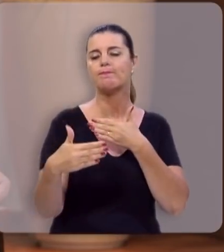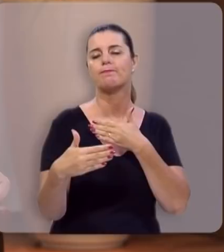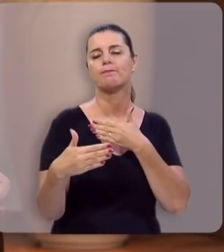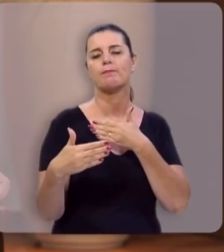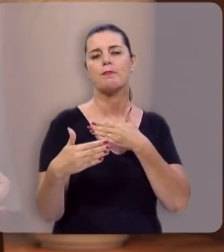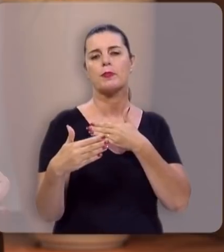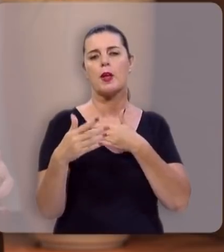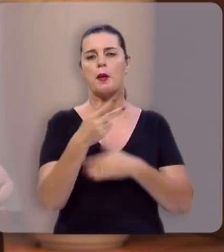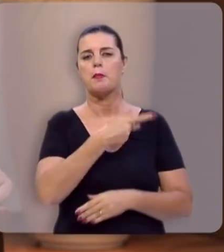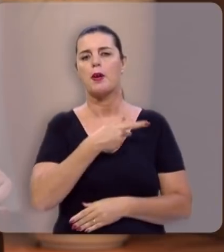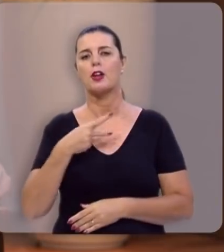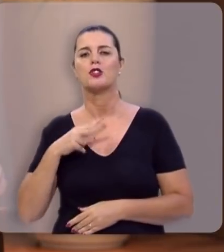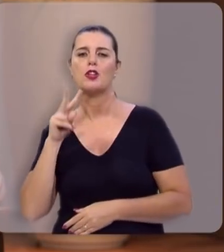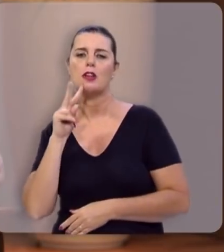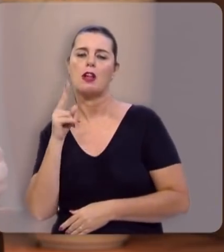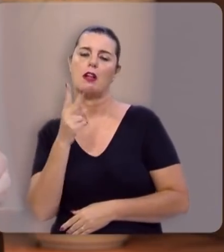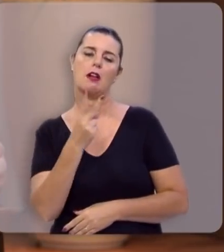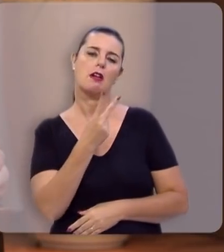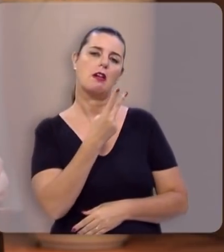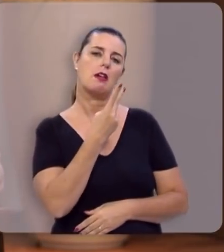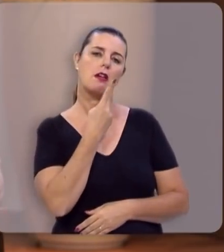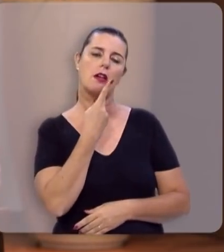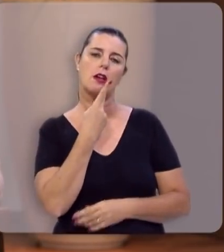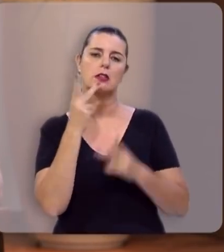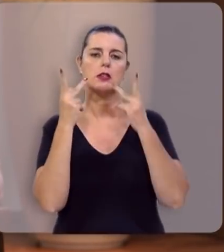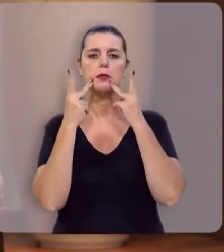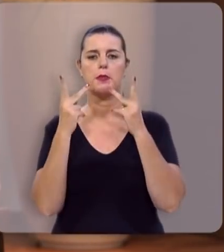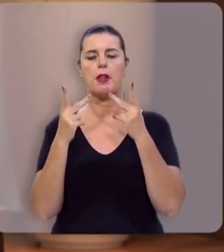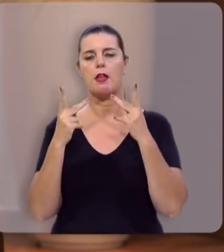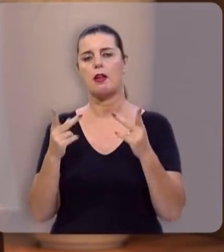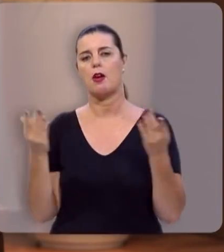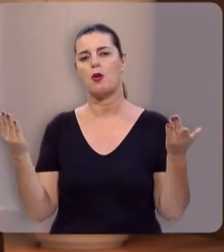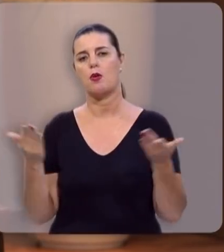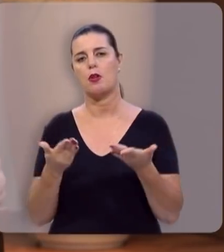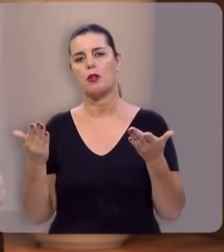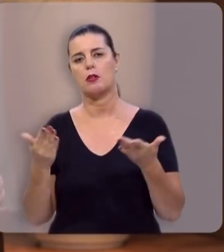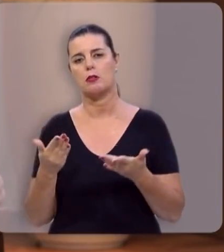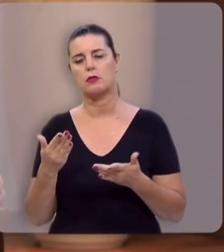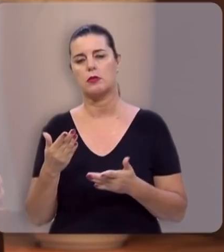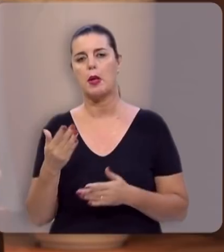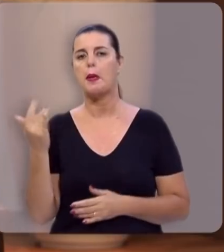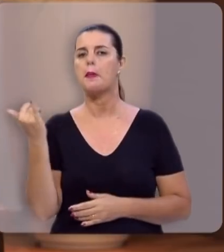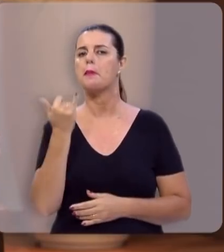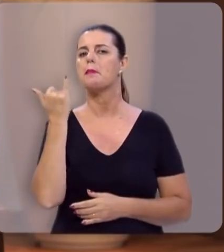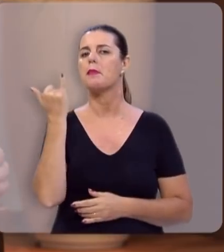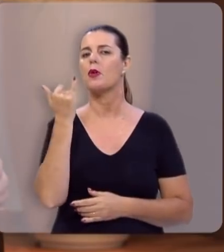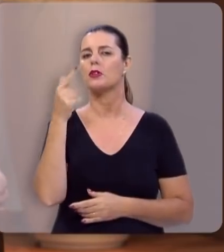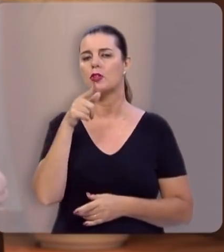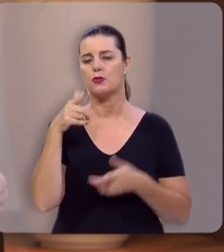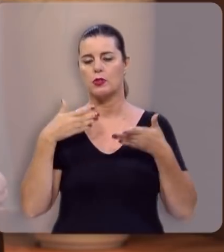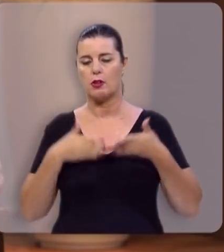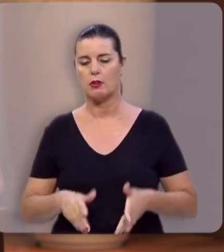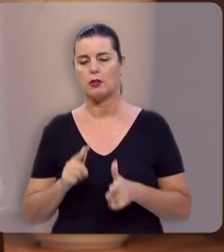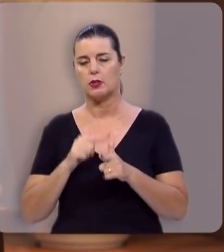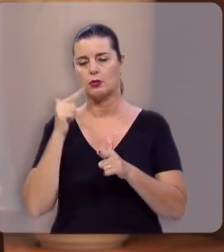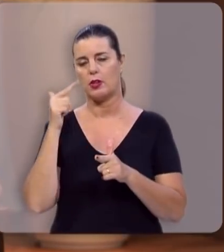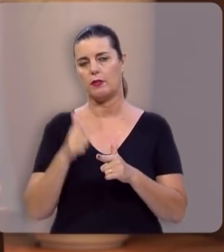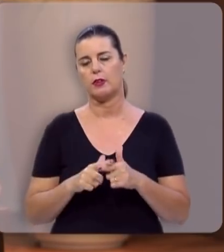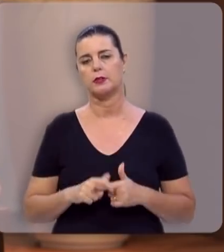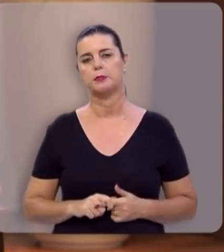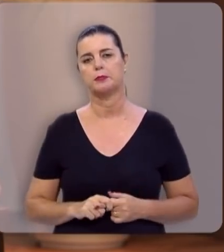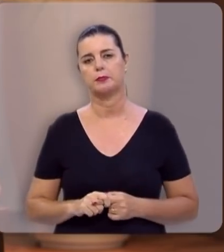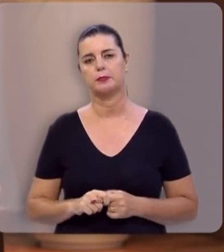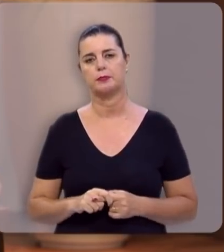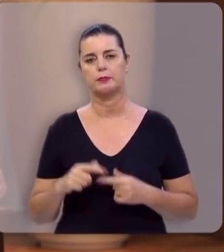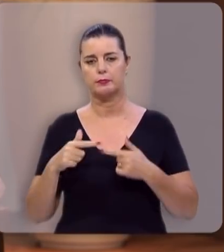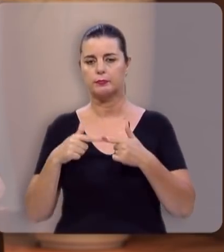não. Daqui a pouquinho, reverendo Hernandes Dias Lopes trazendo a mensagem de hoje. Importa-vos nascer de